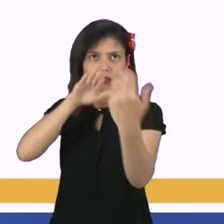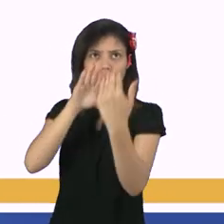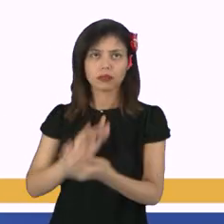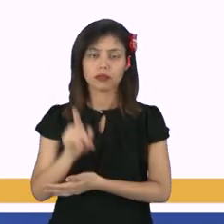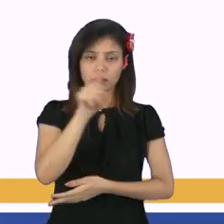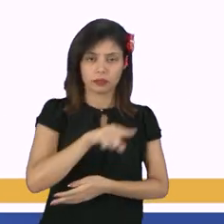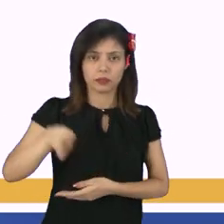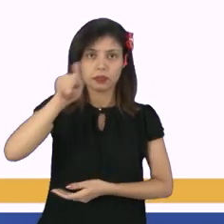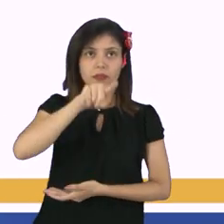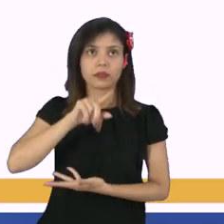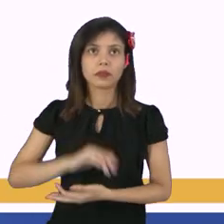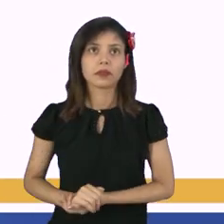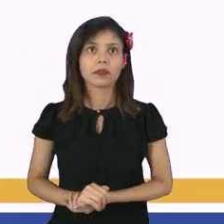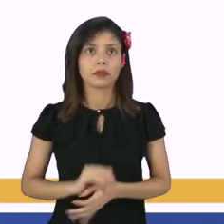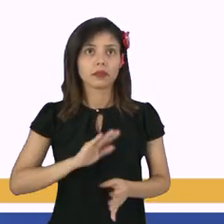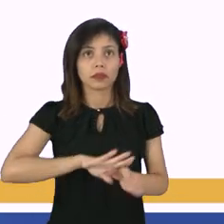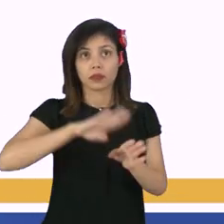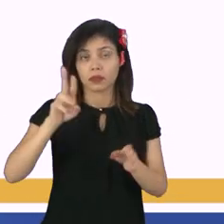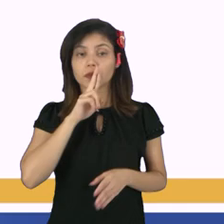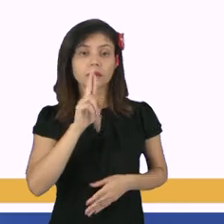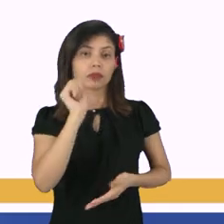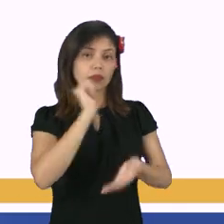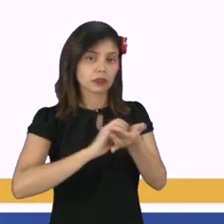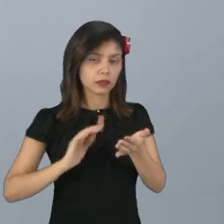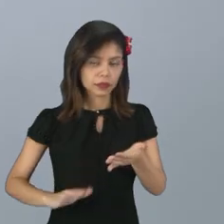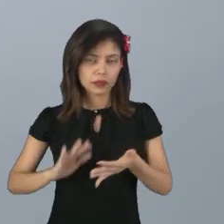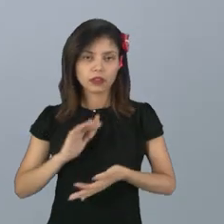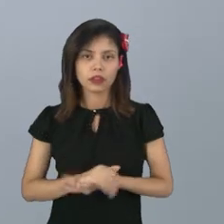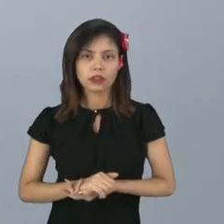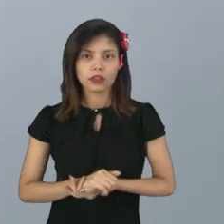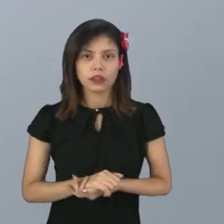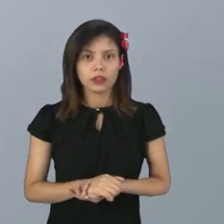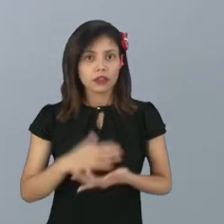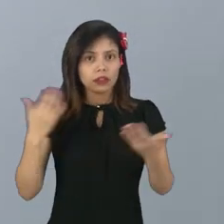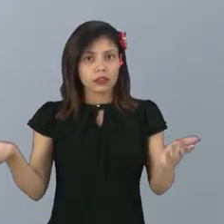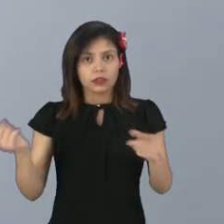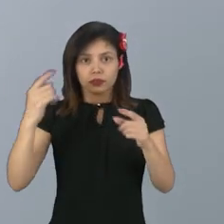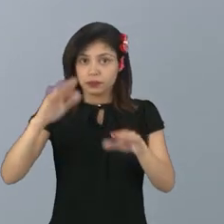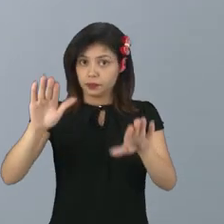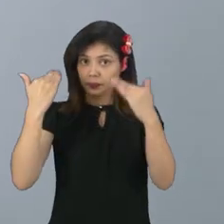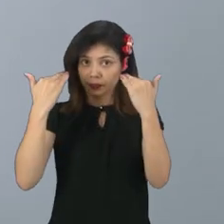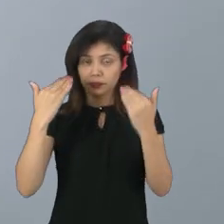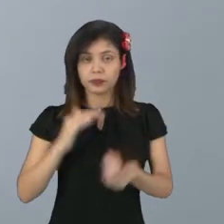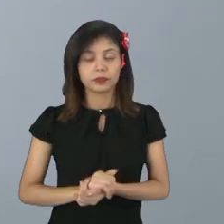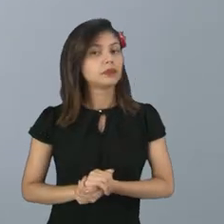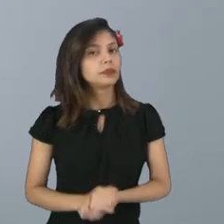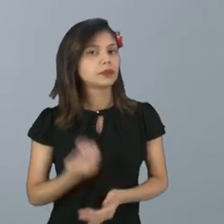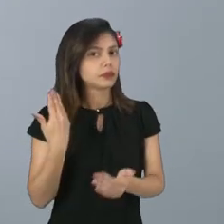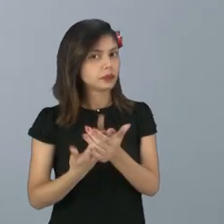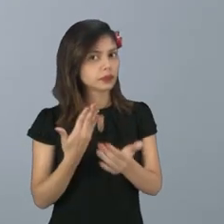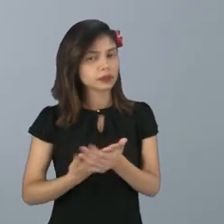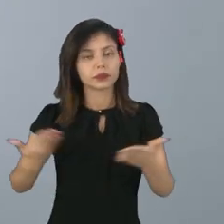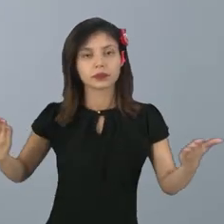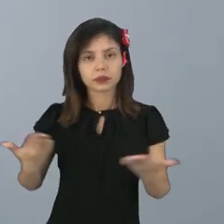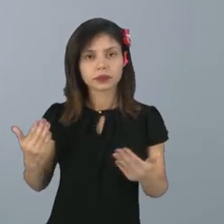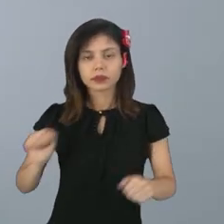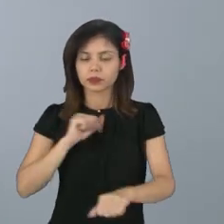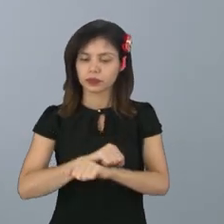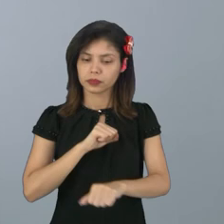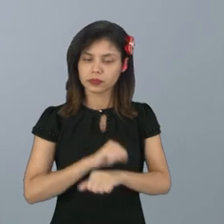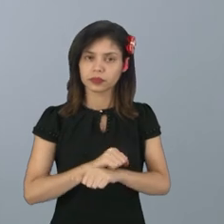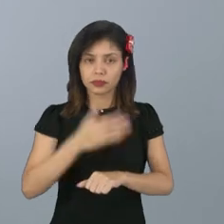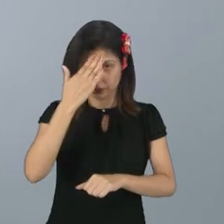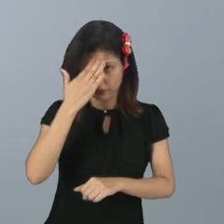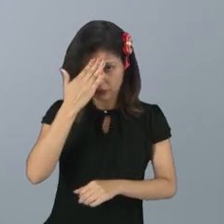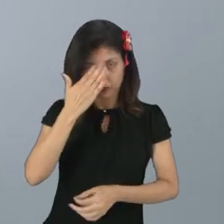pirâmides e corpos redondos através da resolução de exercícios então voltando aqui para mim essa foi nossa aula de hoje espero que